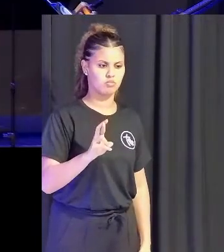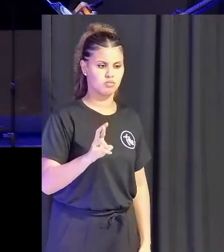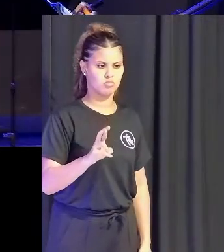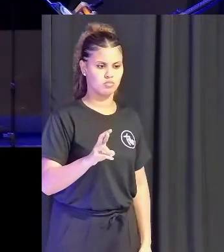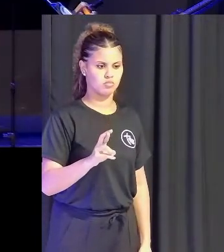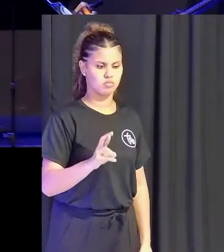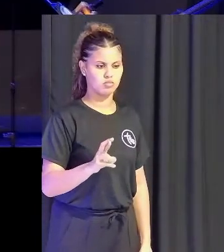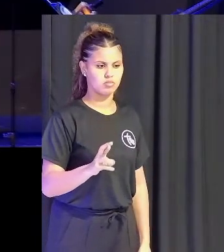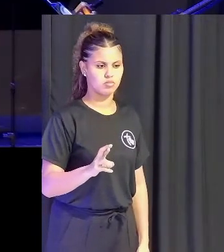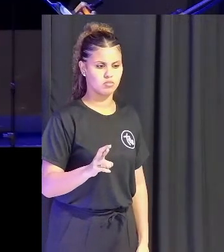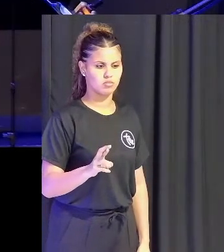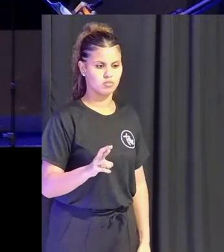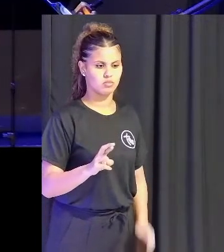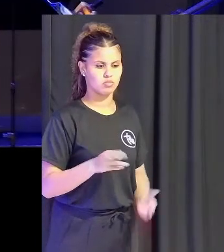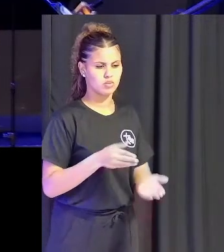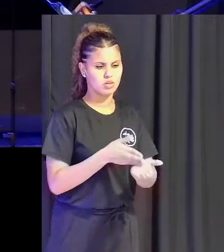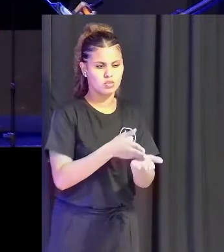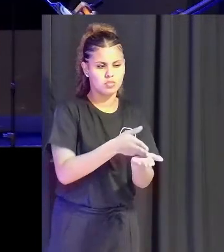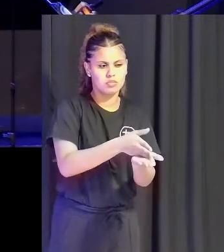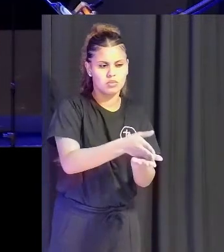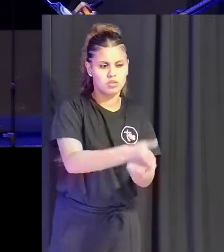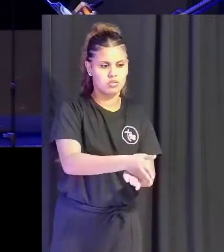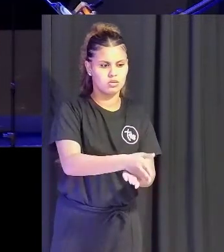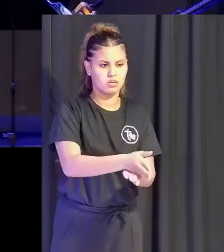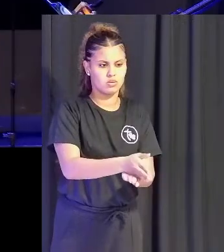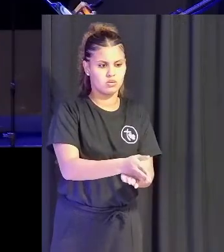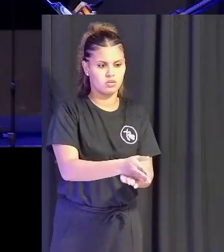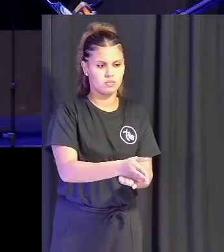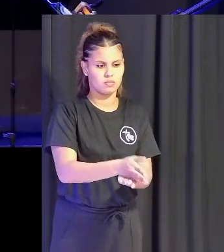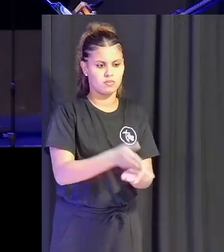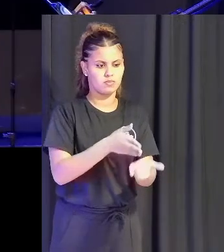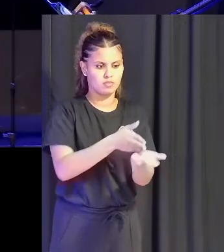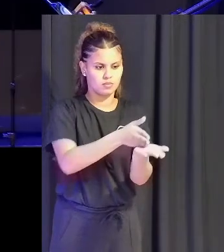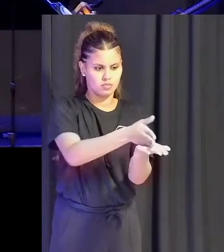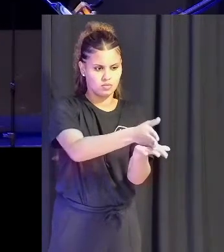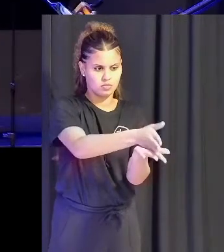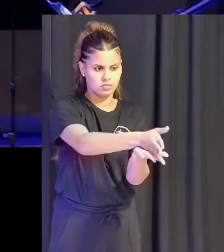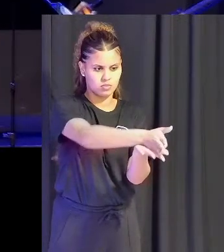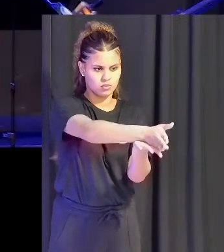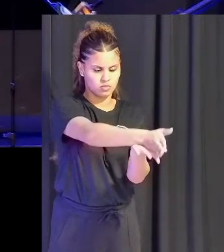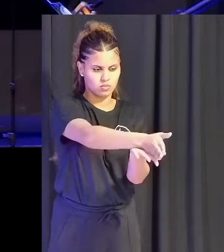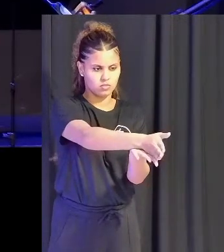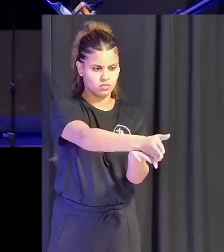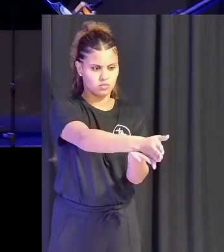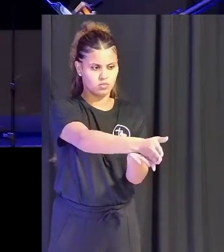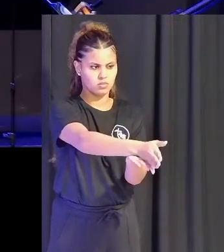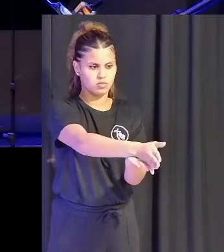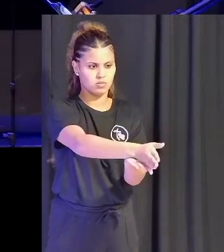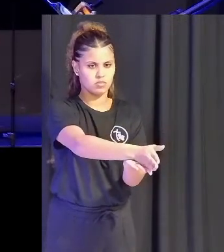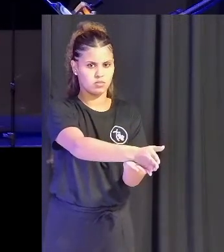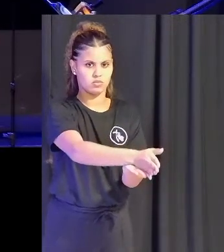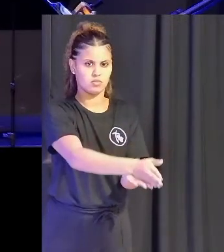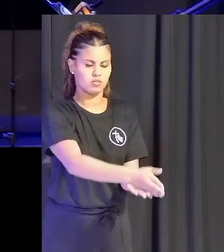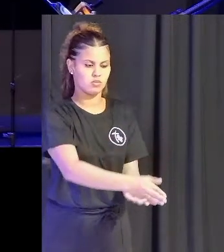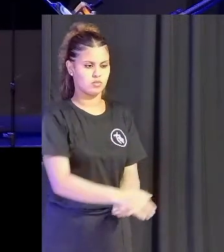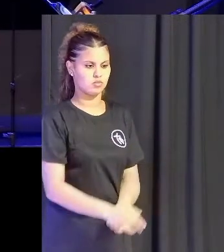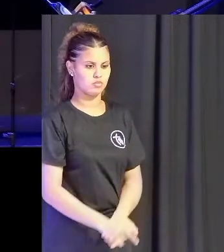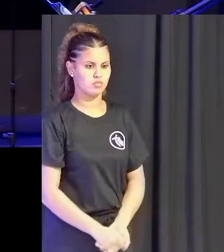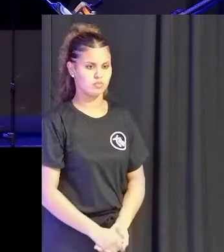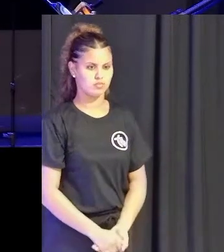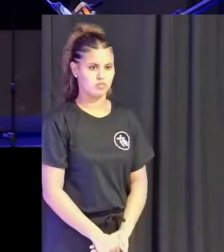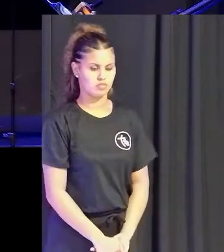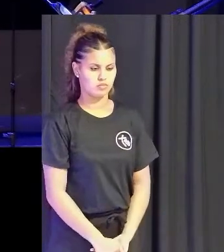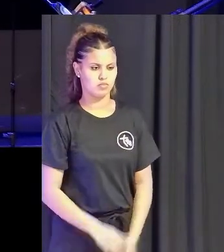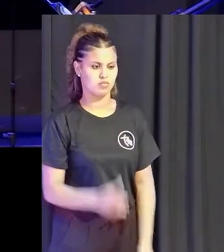um escape. Algumas das versões vão dizer tem uma escape para a tentação, outras vão dizer que tem uma saída. Mas